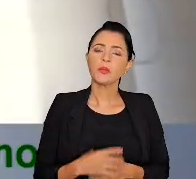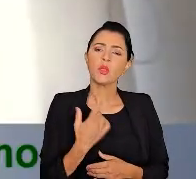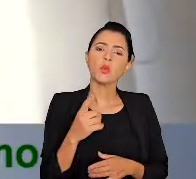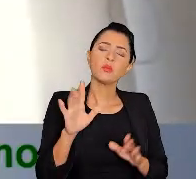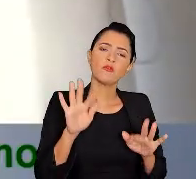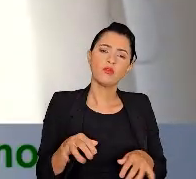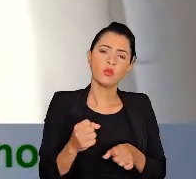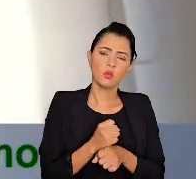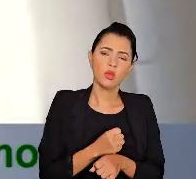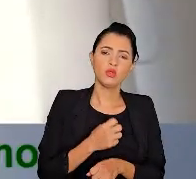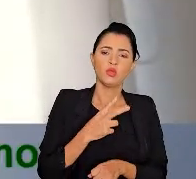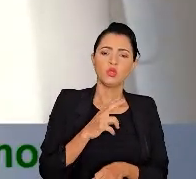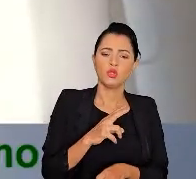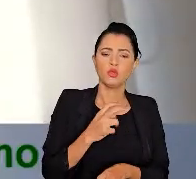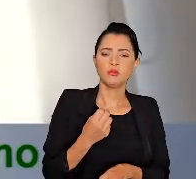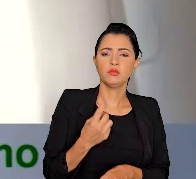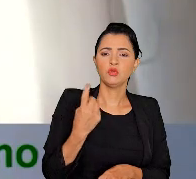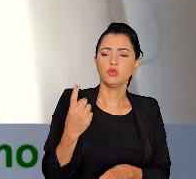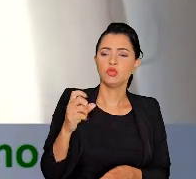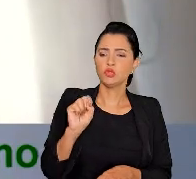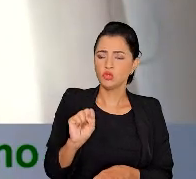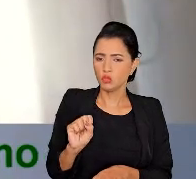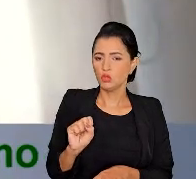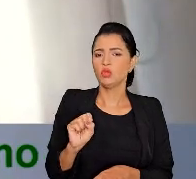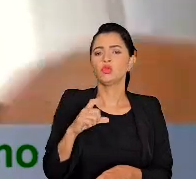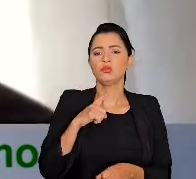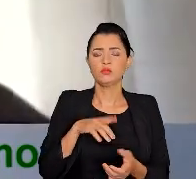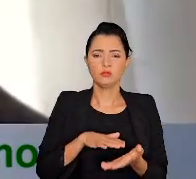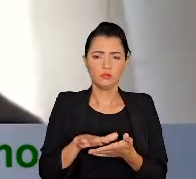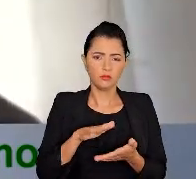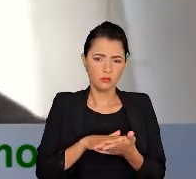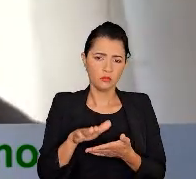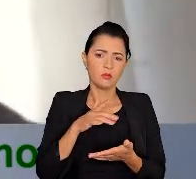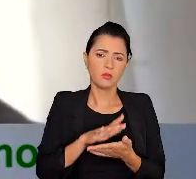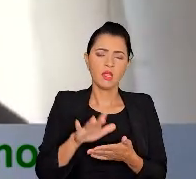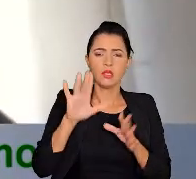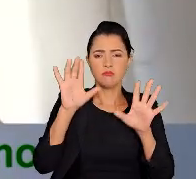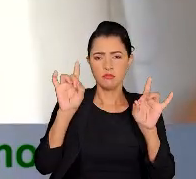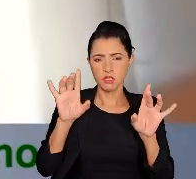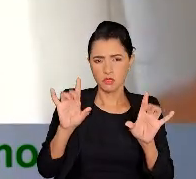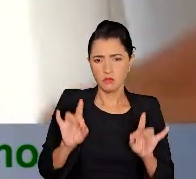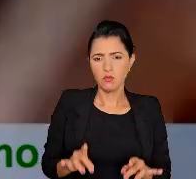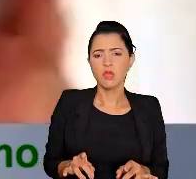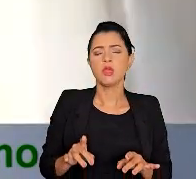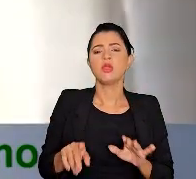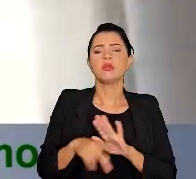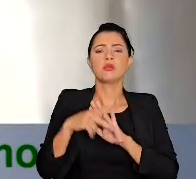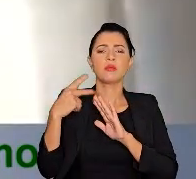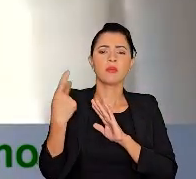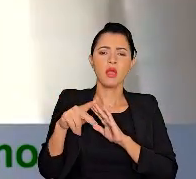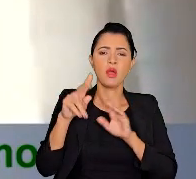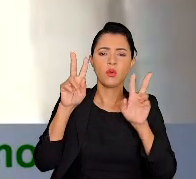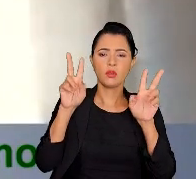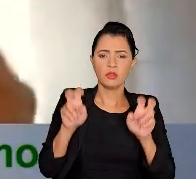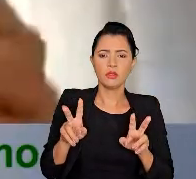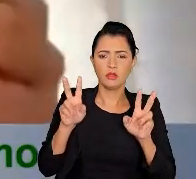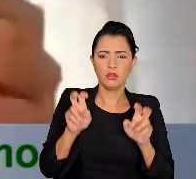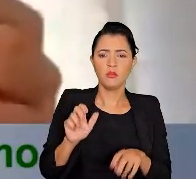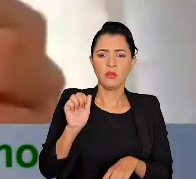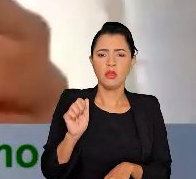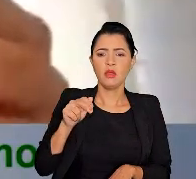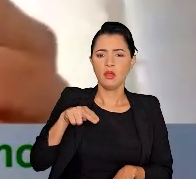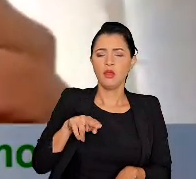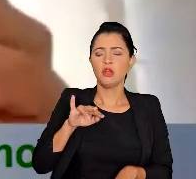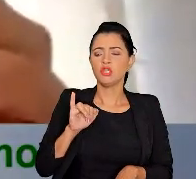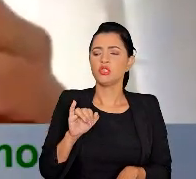de 2018, fizemos a edição de uma publicação especialmente dedicada ao tema do antissemitismo, que